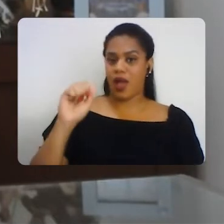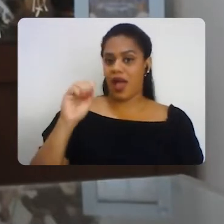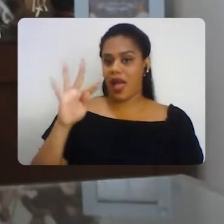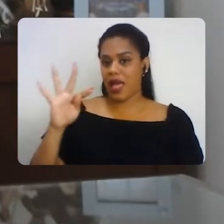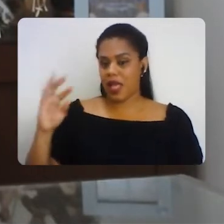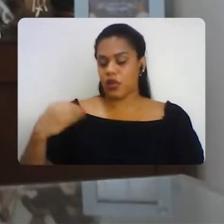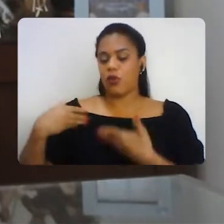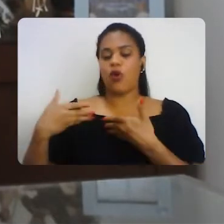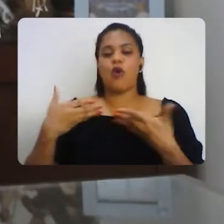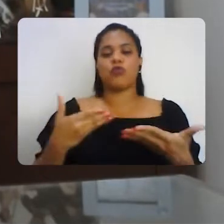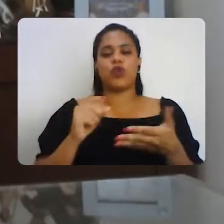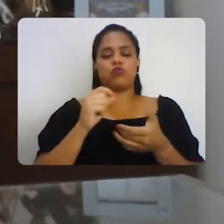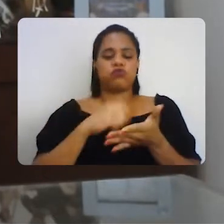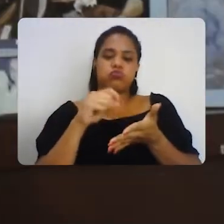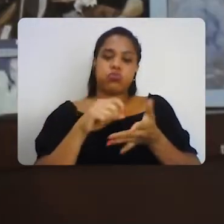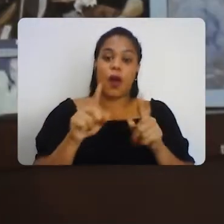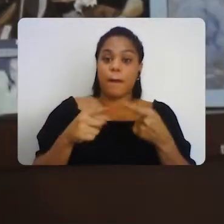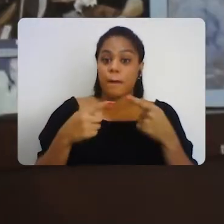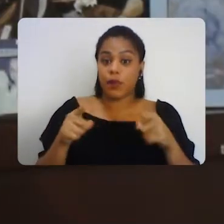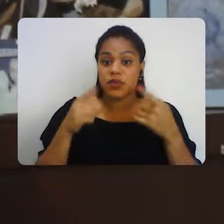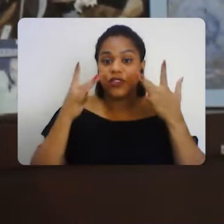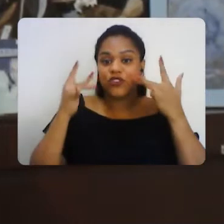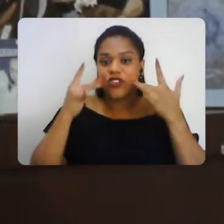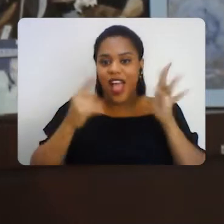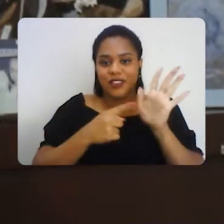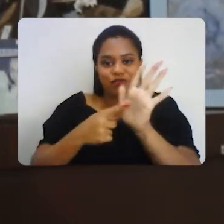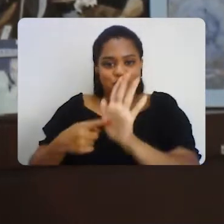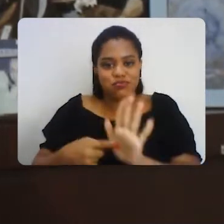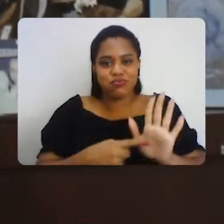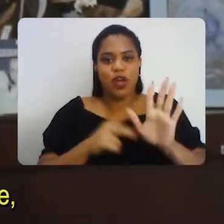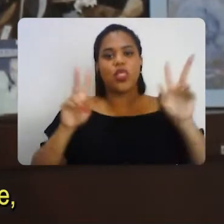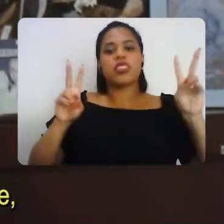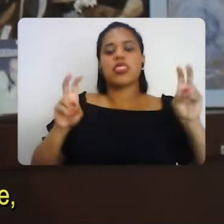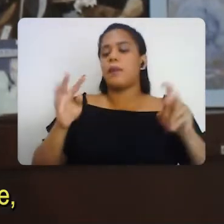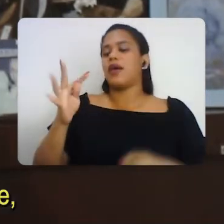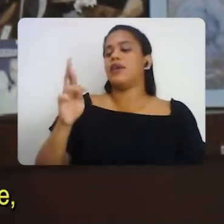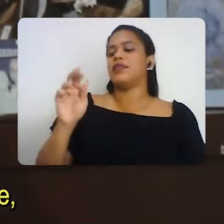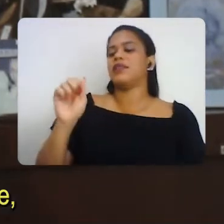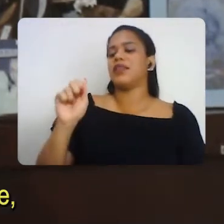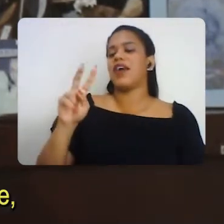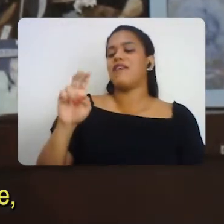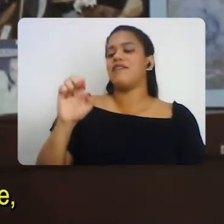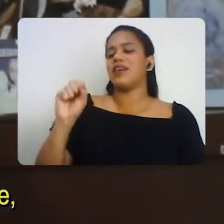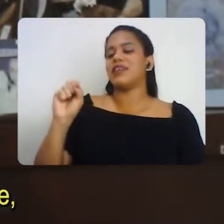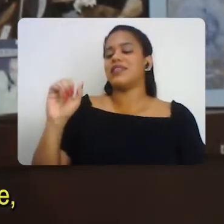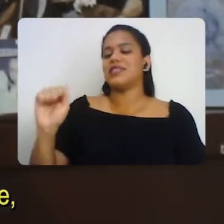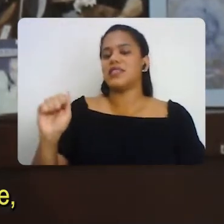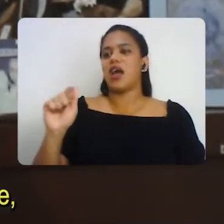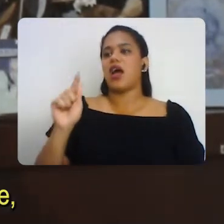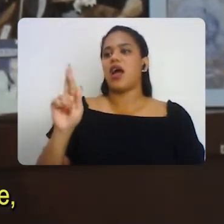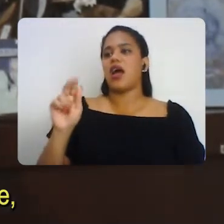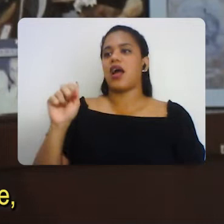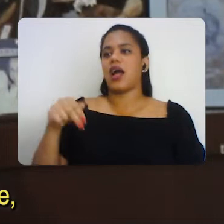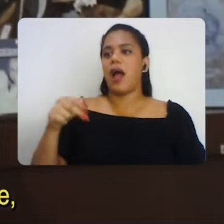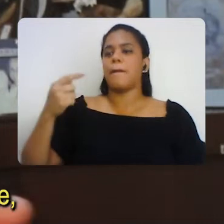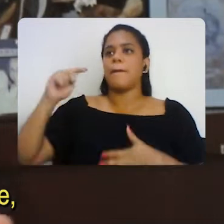da criação da trilha sonora para a peça de teatro Travessia do Grão Profundo, eu de